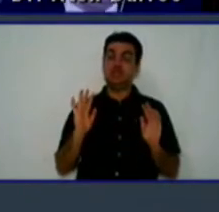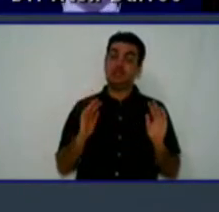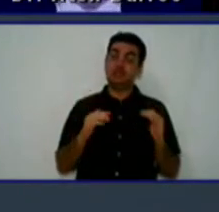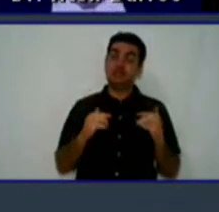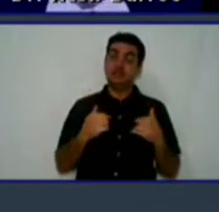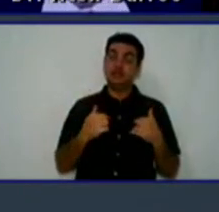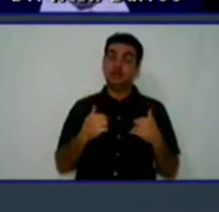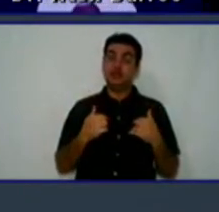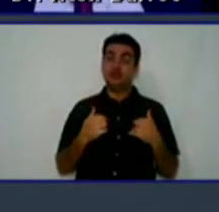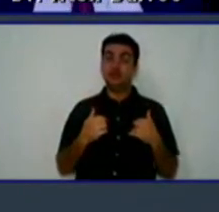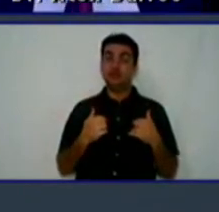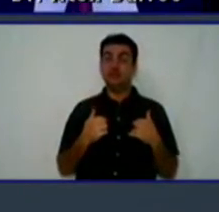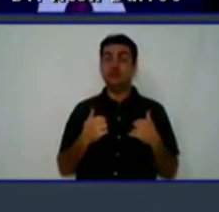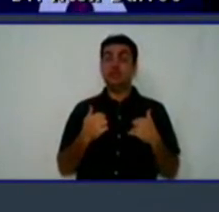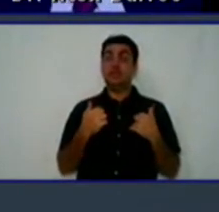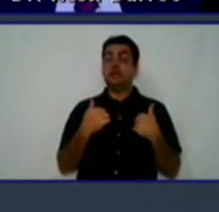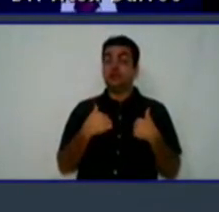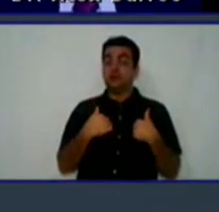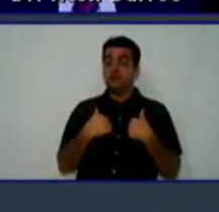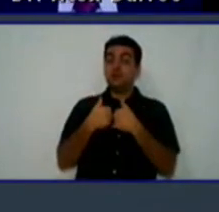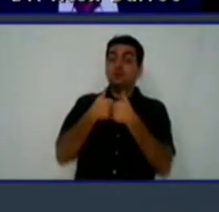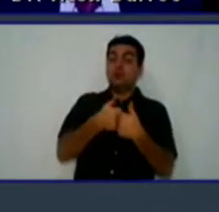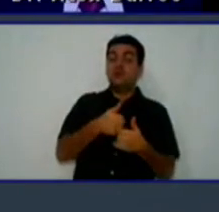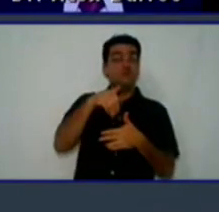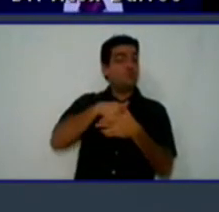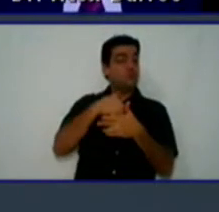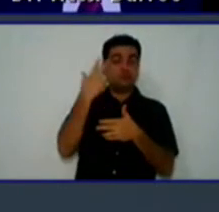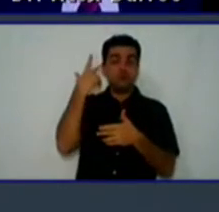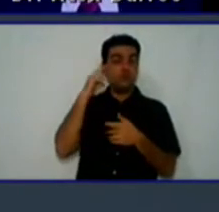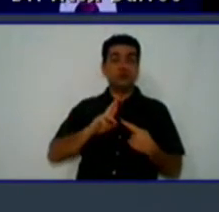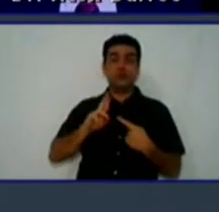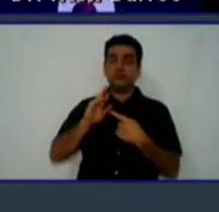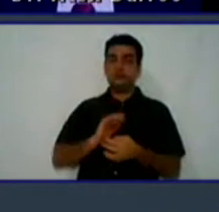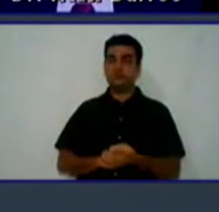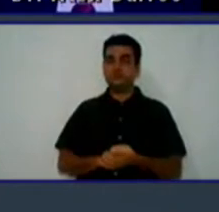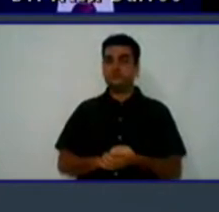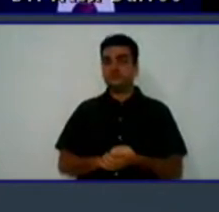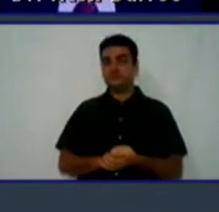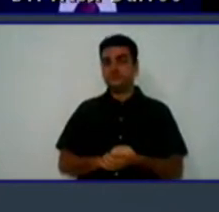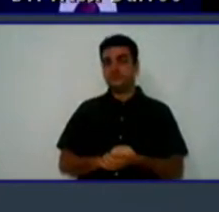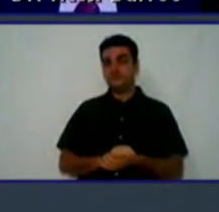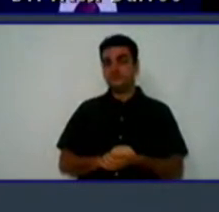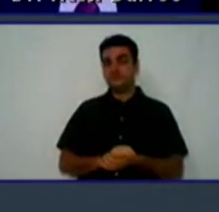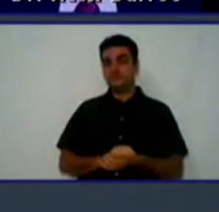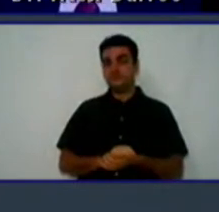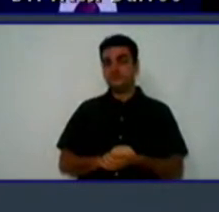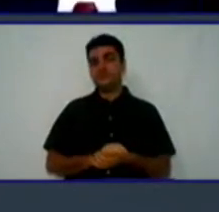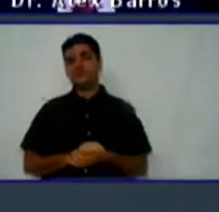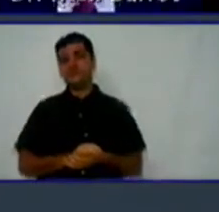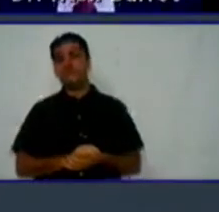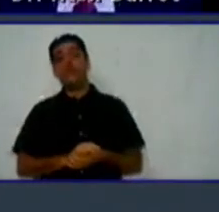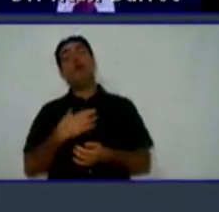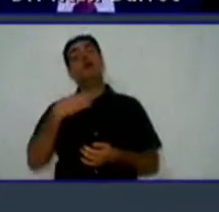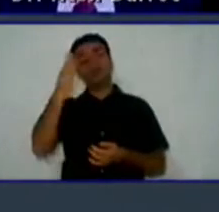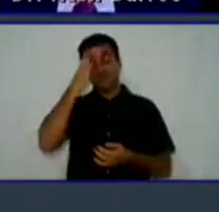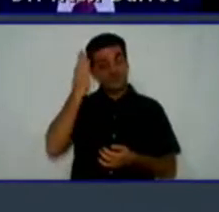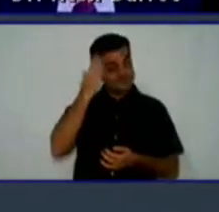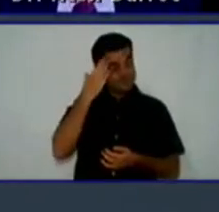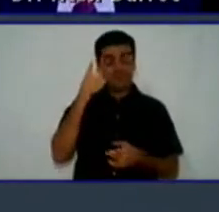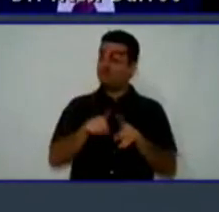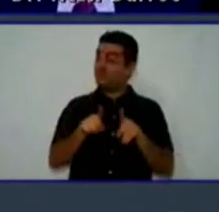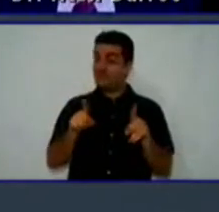posição era na linha do voto original do relator. Presidente, eu também estou de acordo com essa